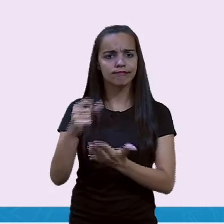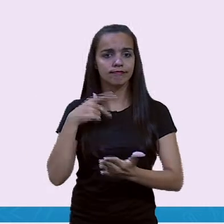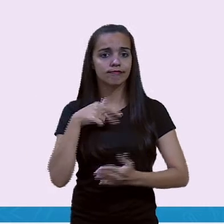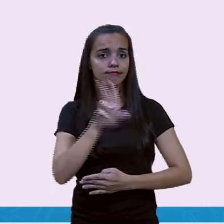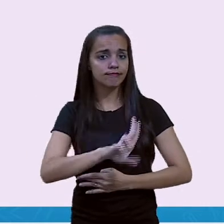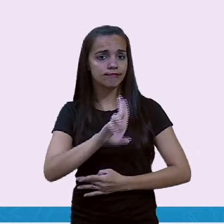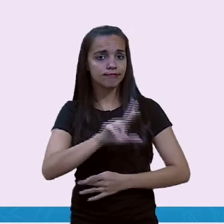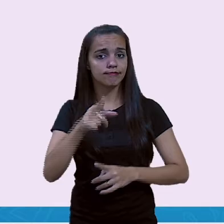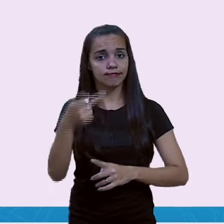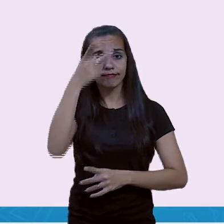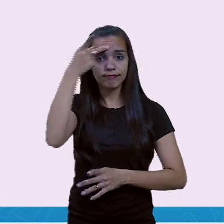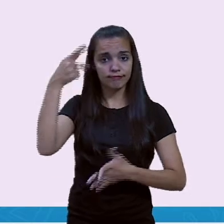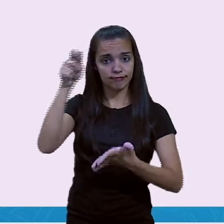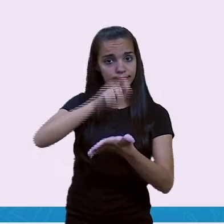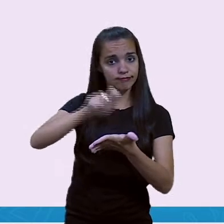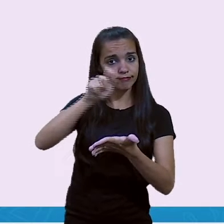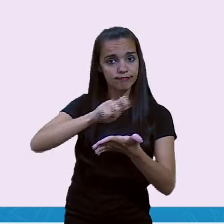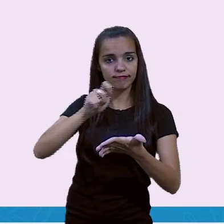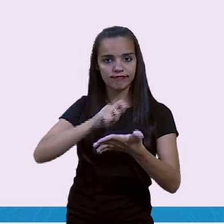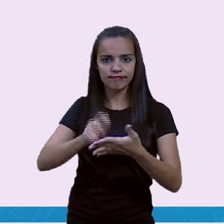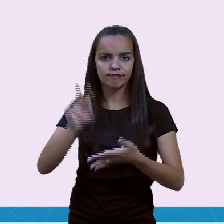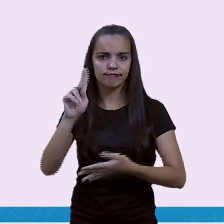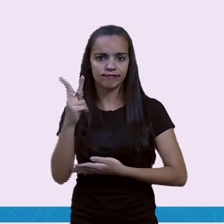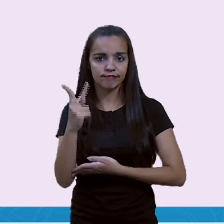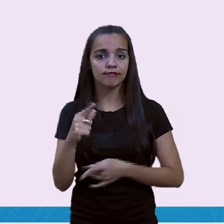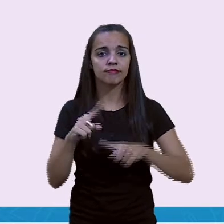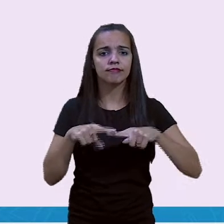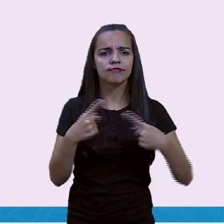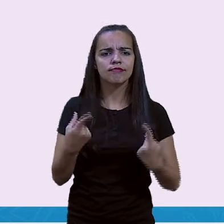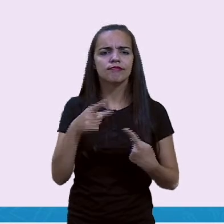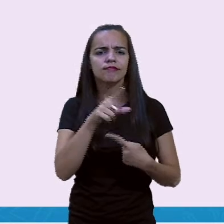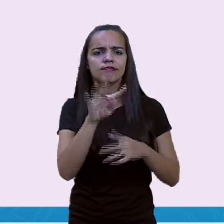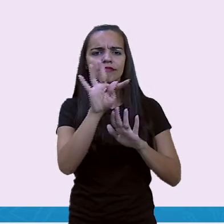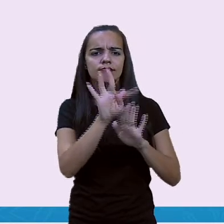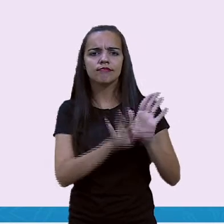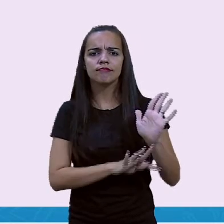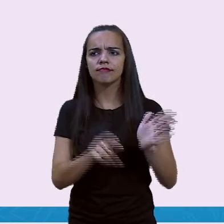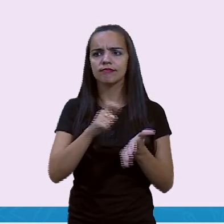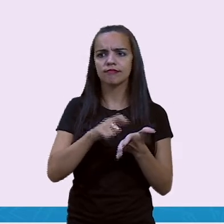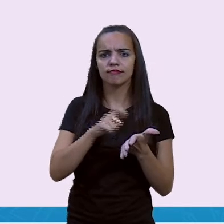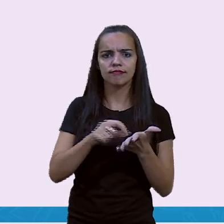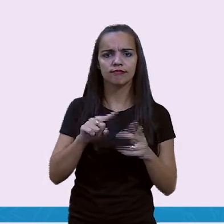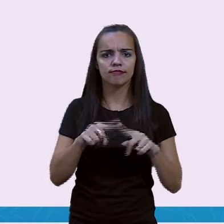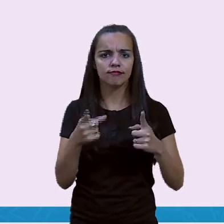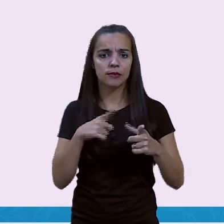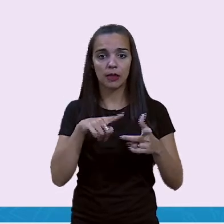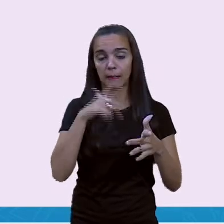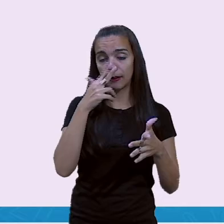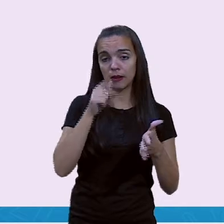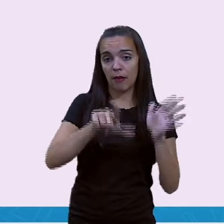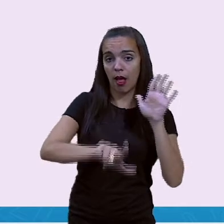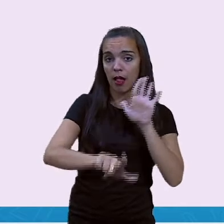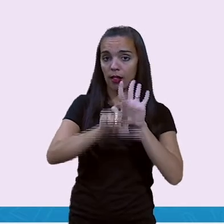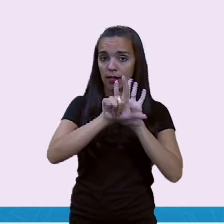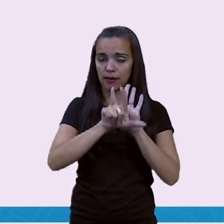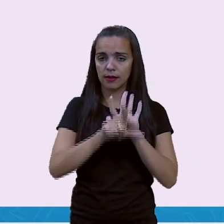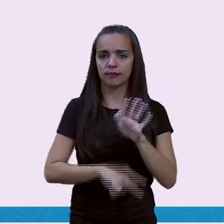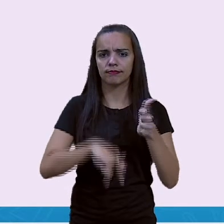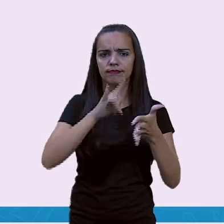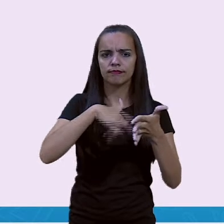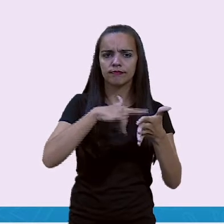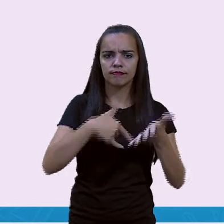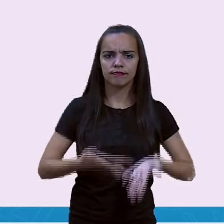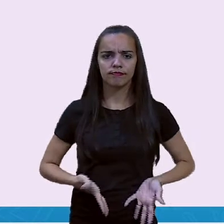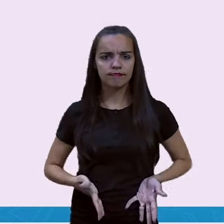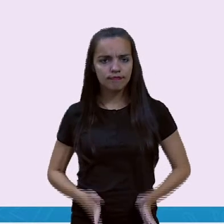historiadores eram os textos escritos, como leis, certidão de nascimento, atestado